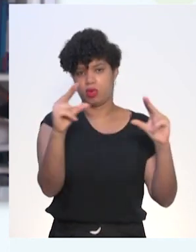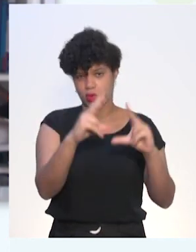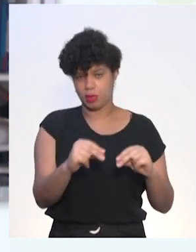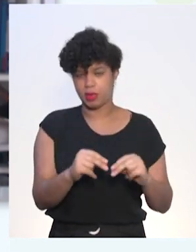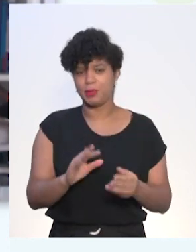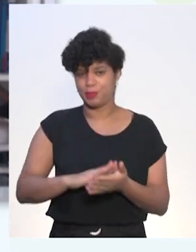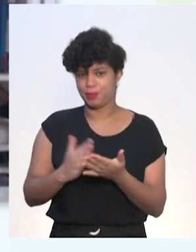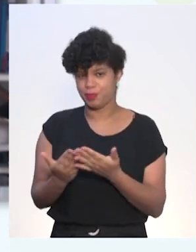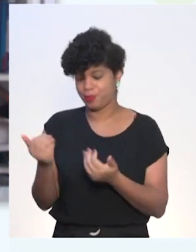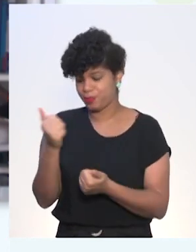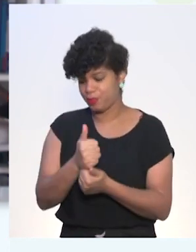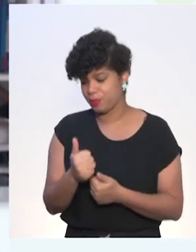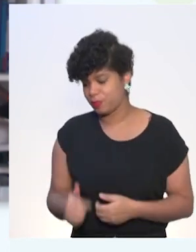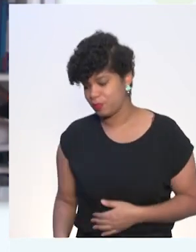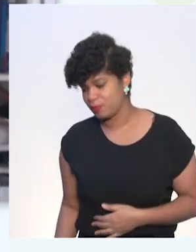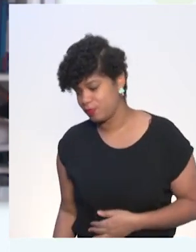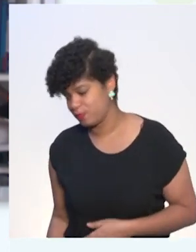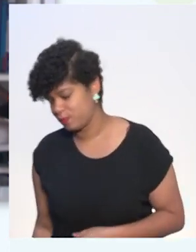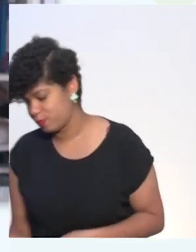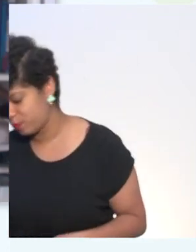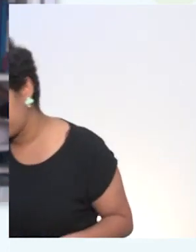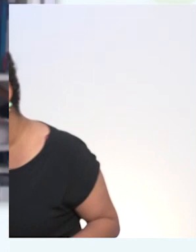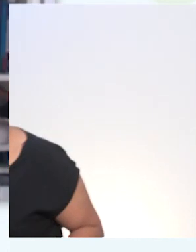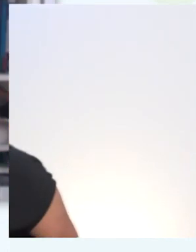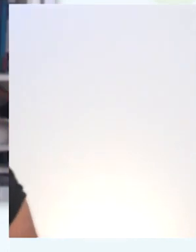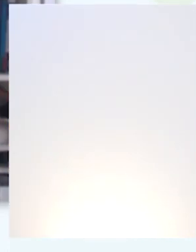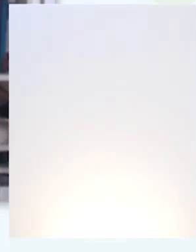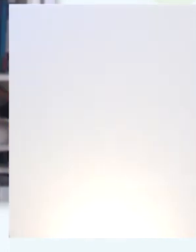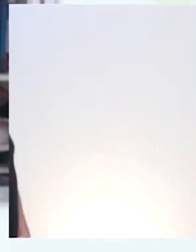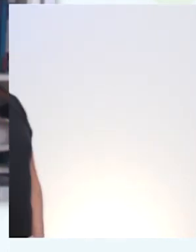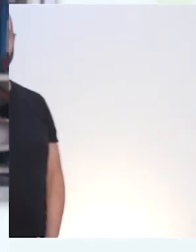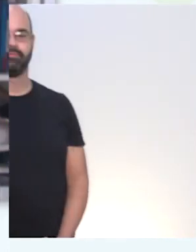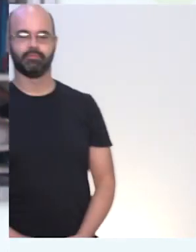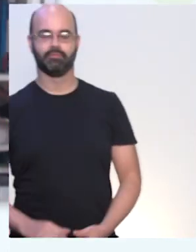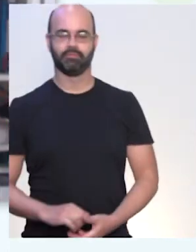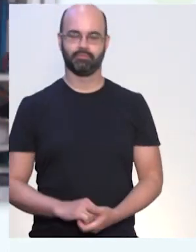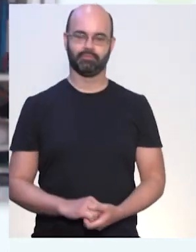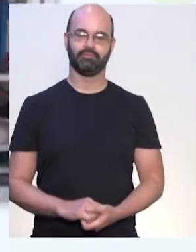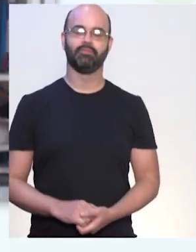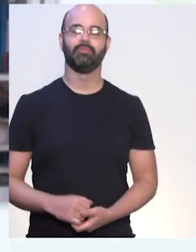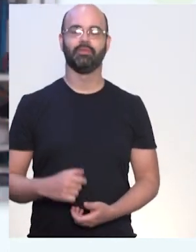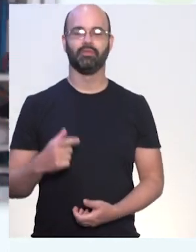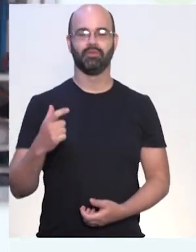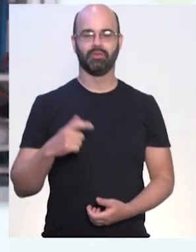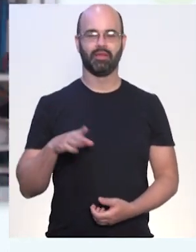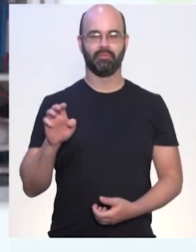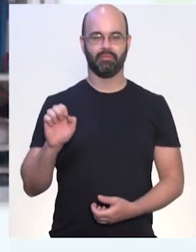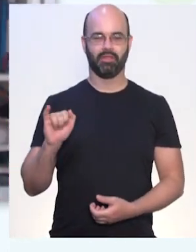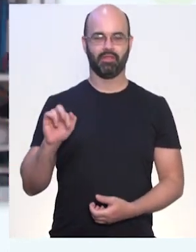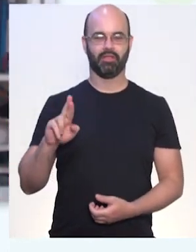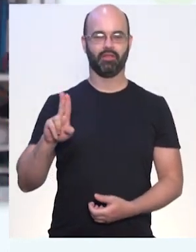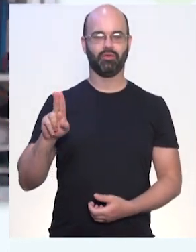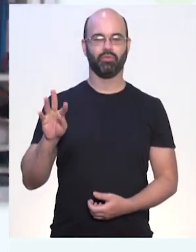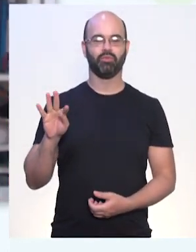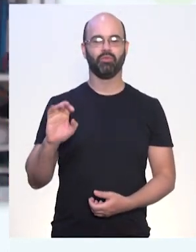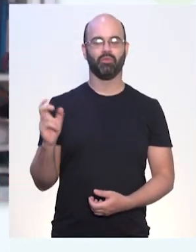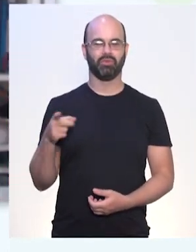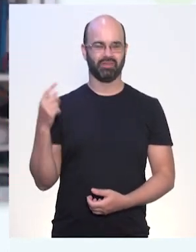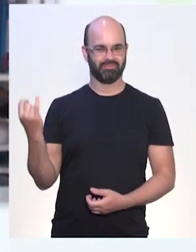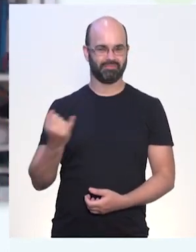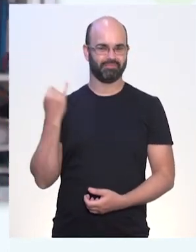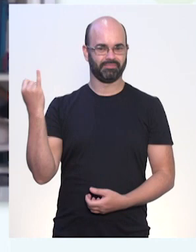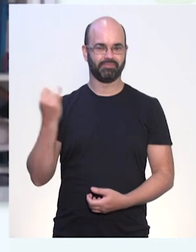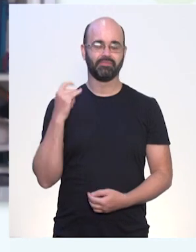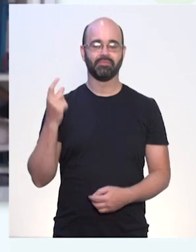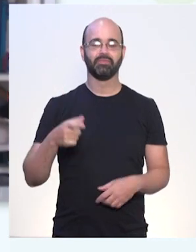parte das trocas comerciais passavam justamente pelo Porto de Beirute que é o porto de Águas Profundas e também